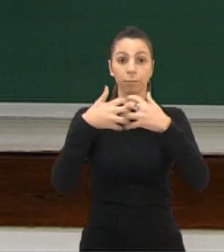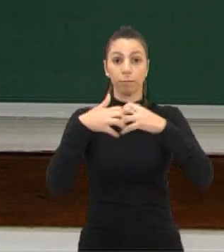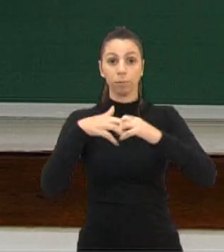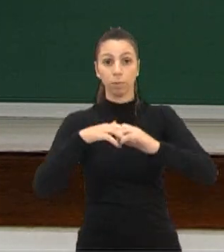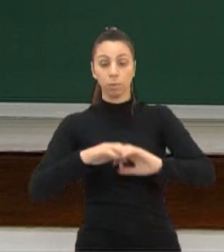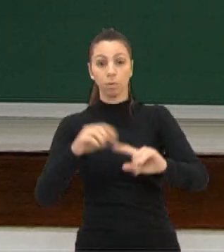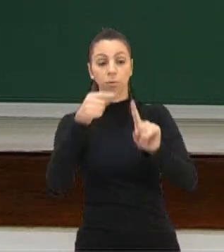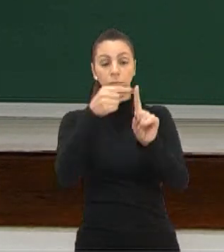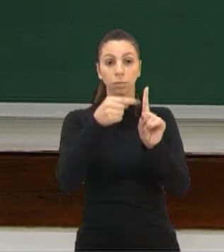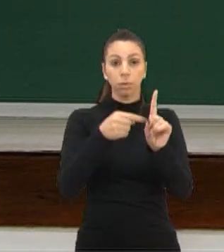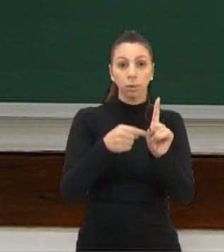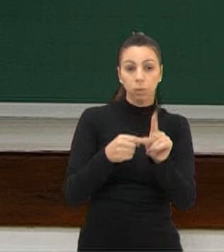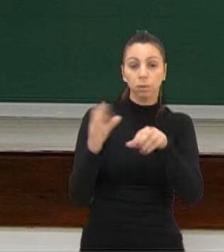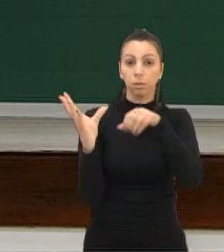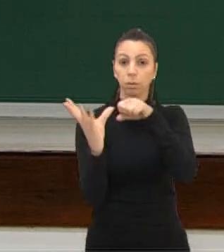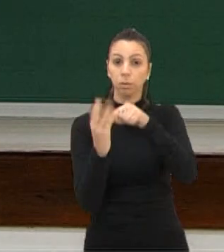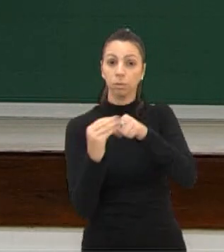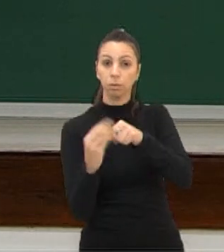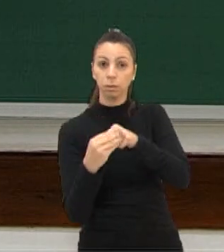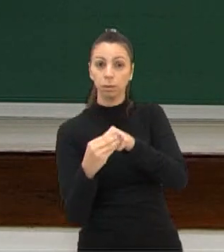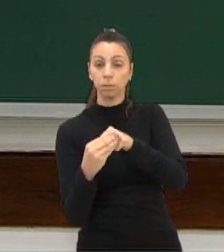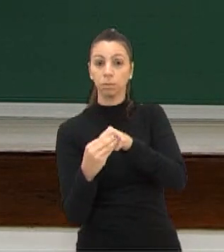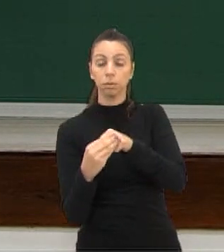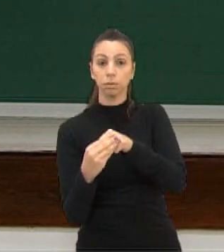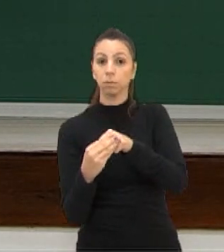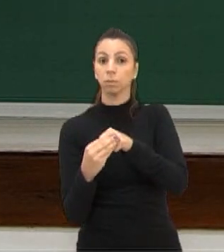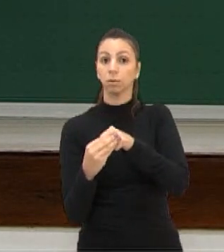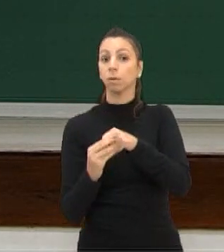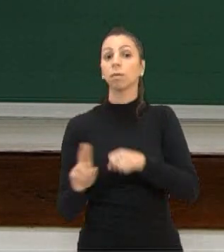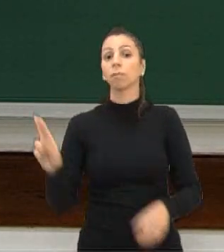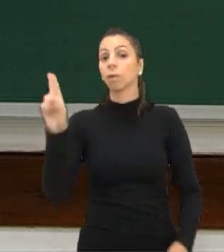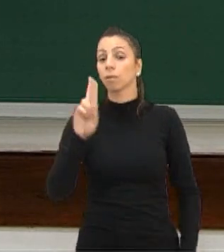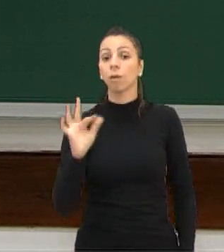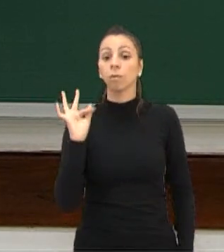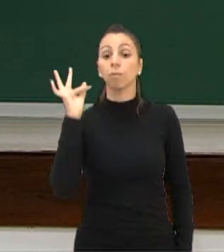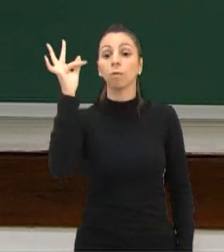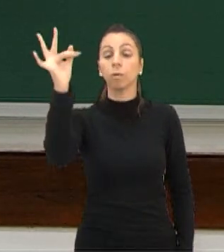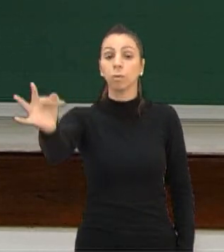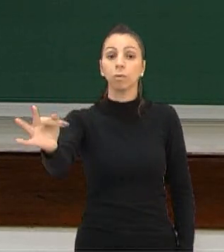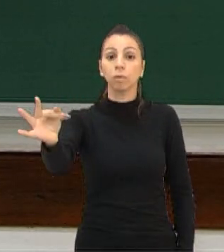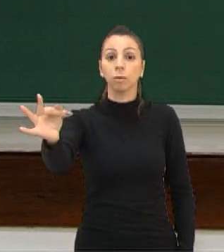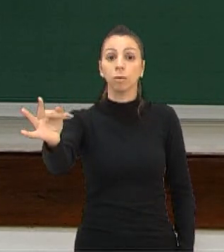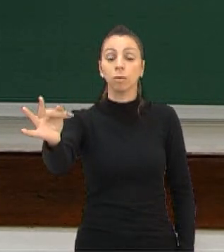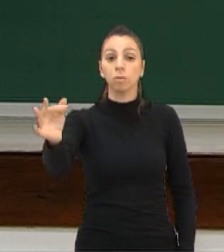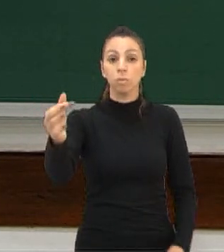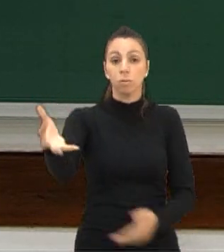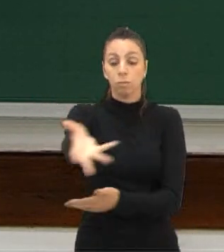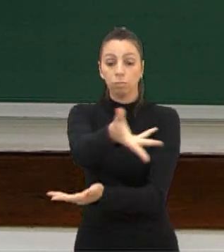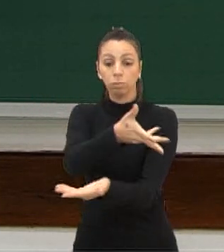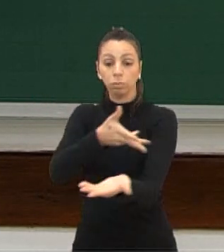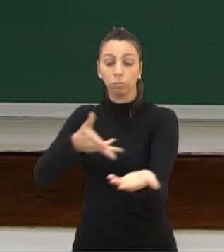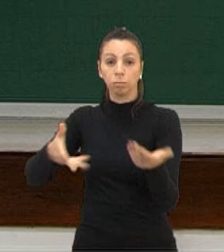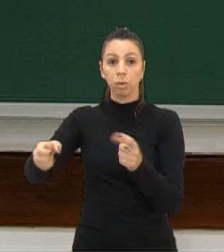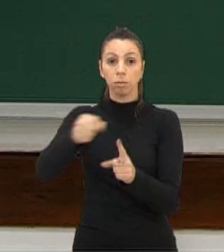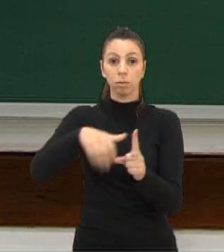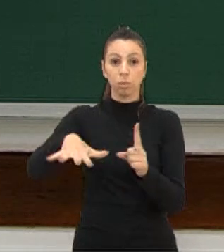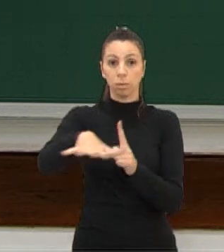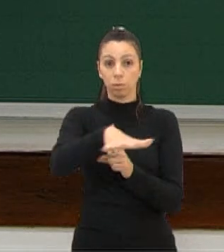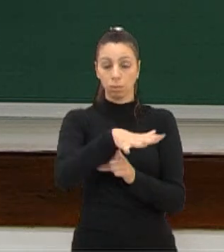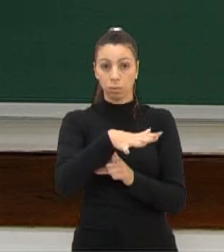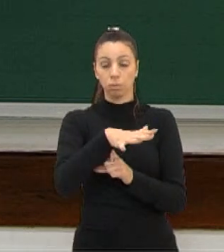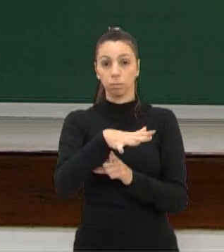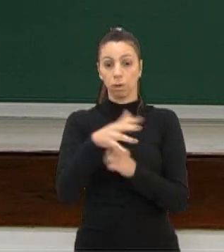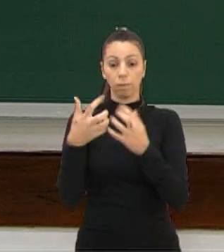de conhecimento que sirva para que você consiga construir socialmente algum tipo